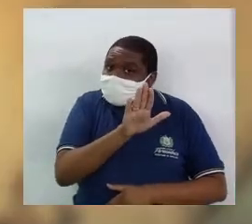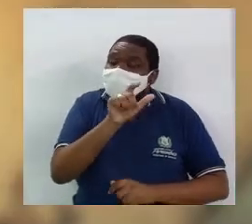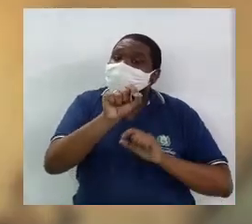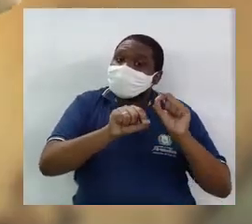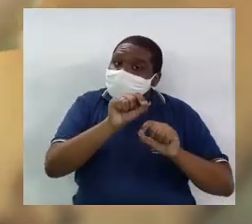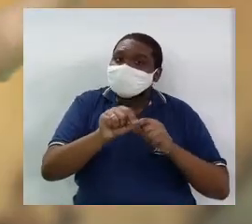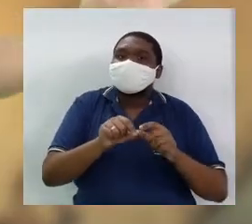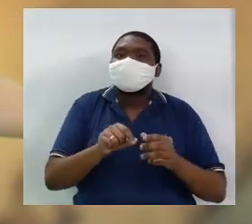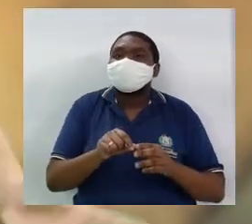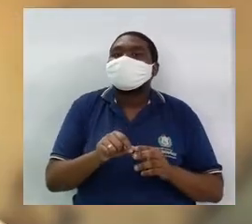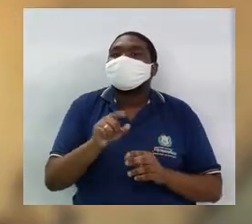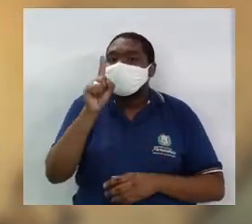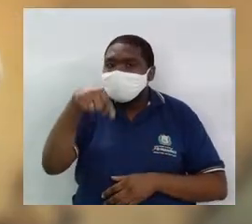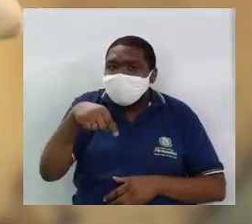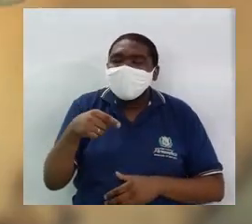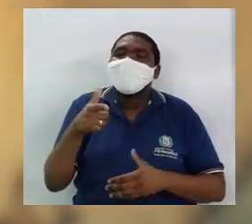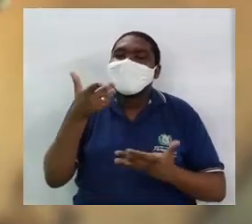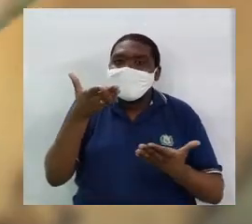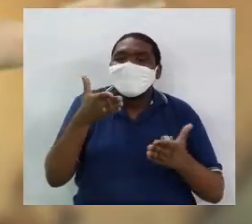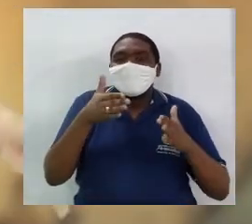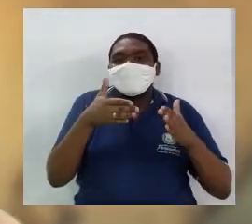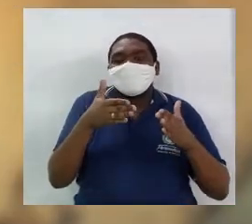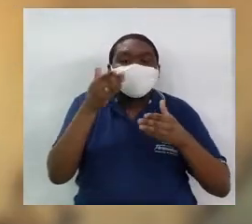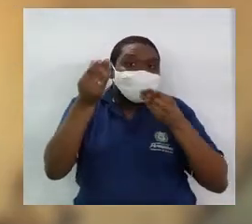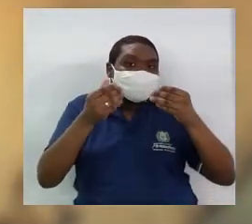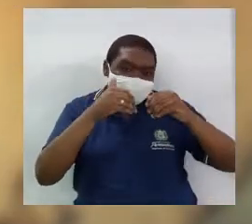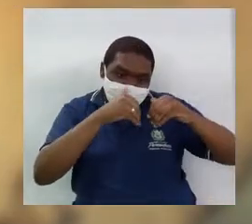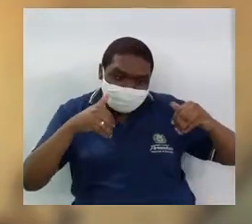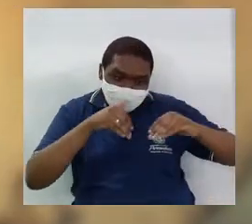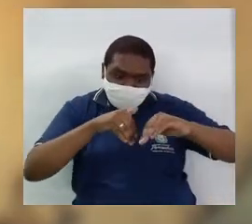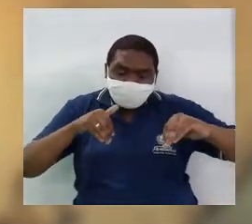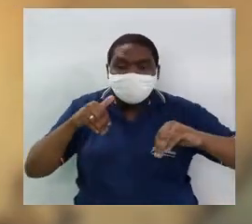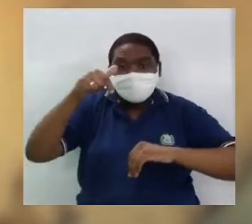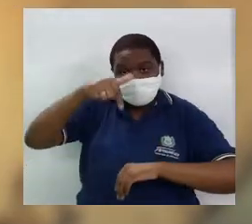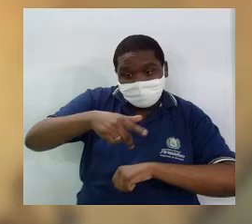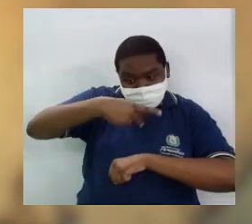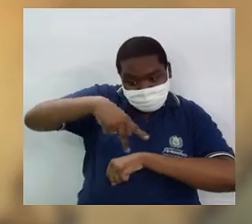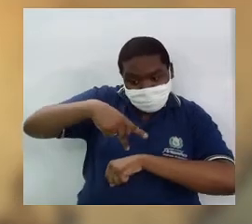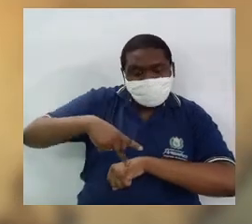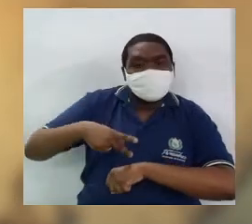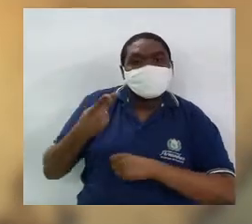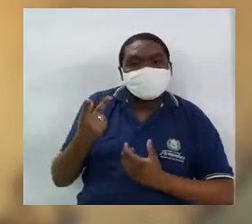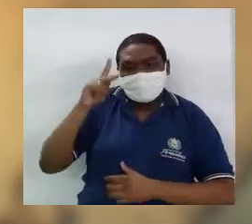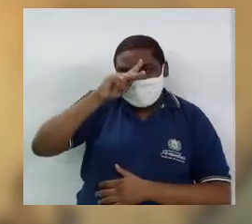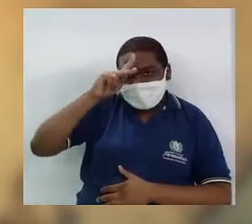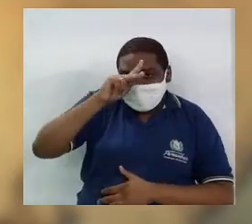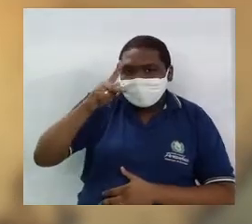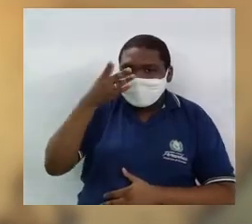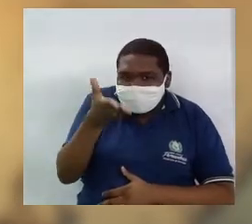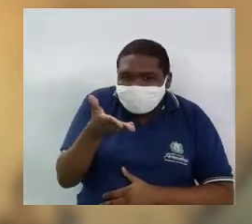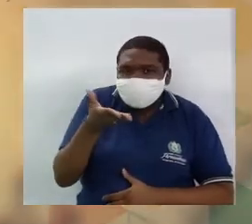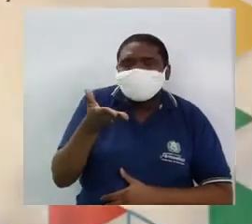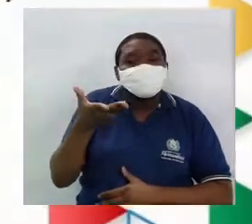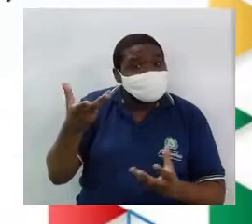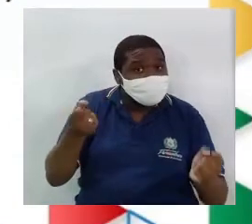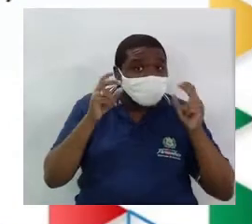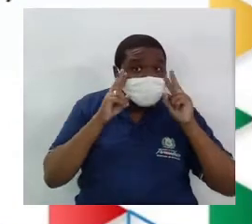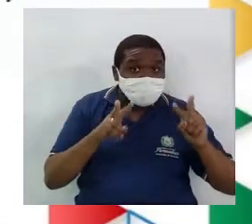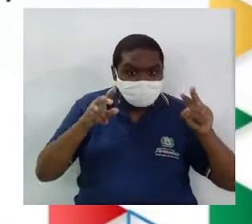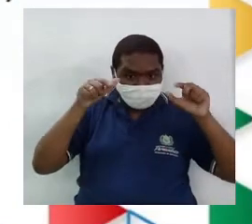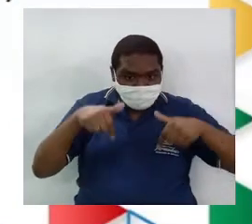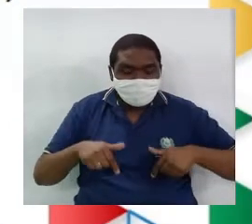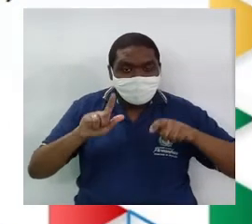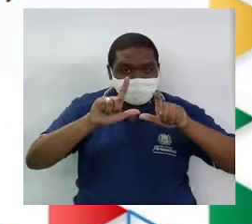que é a divisão dela, como ela é dividida em nosso país. Lembrem-se bem disso. Vamos ver. Na